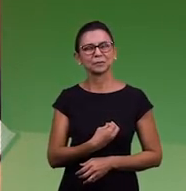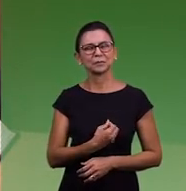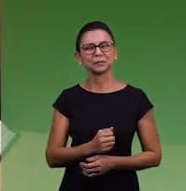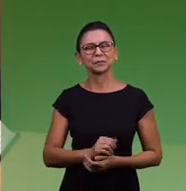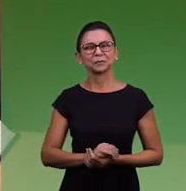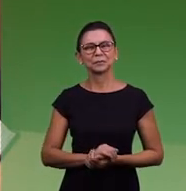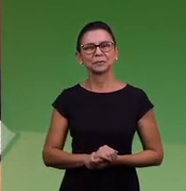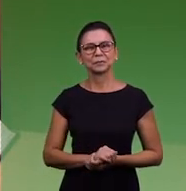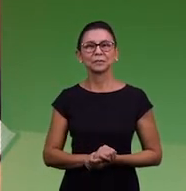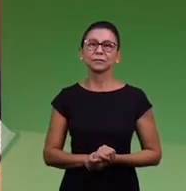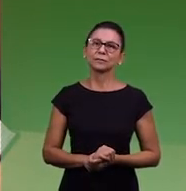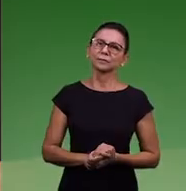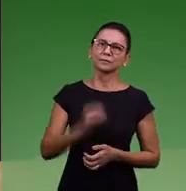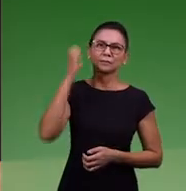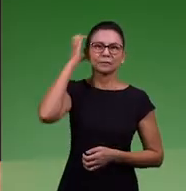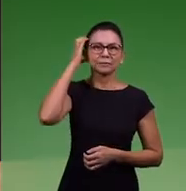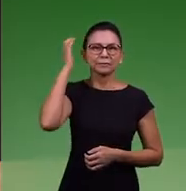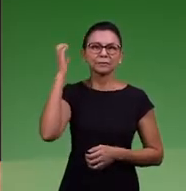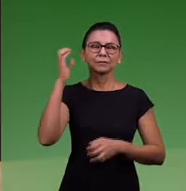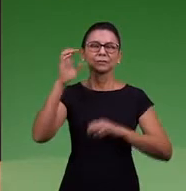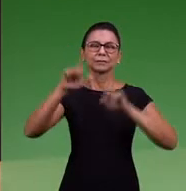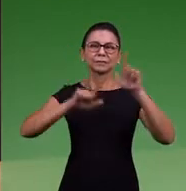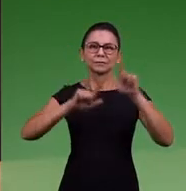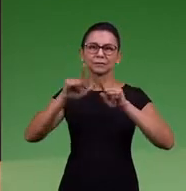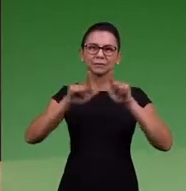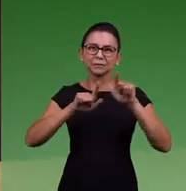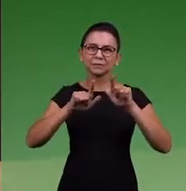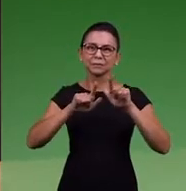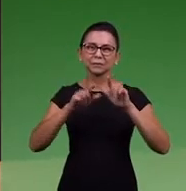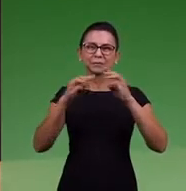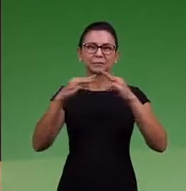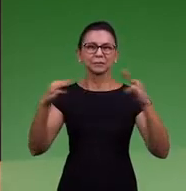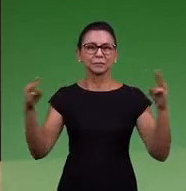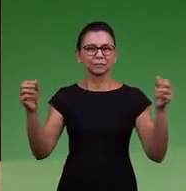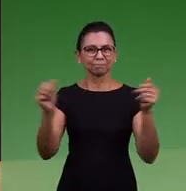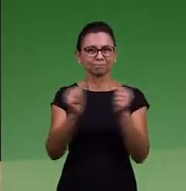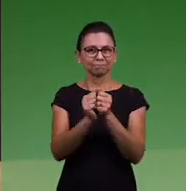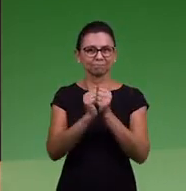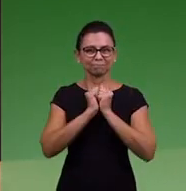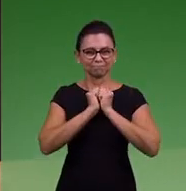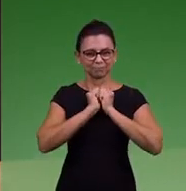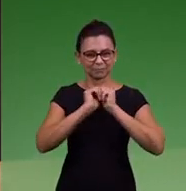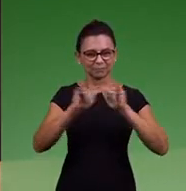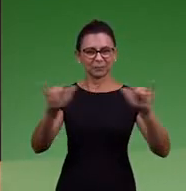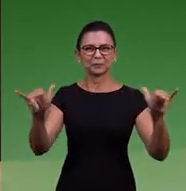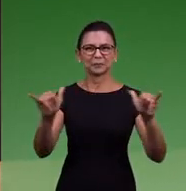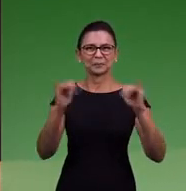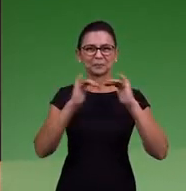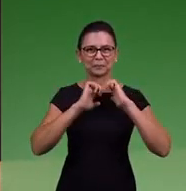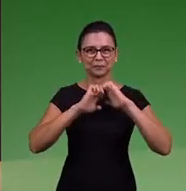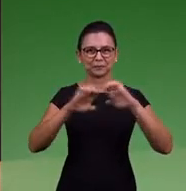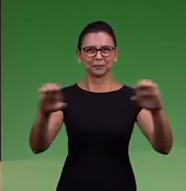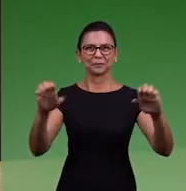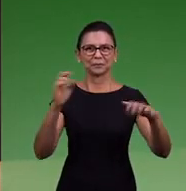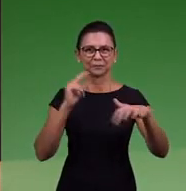paz do Senhor Jesus. Rádio e TV Web Manaim, juntas, anunciando o